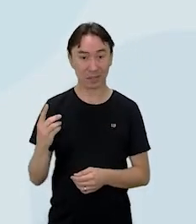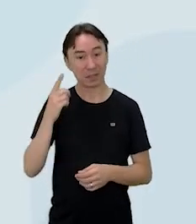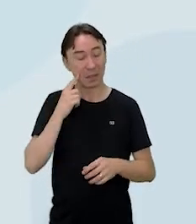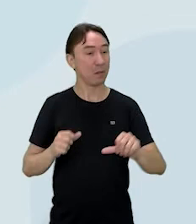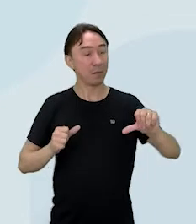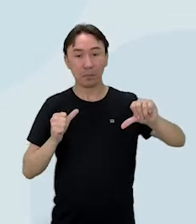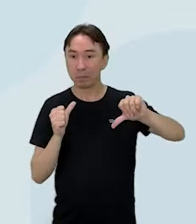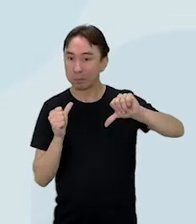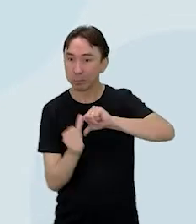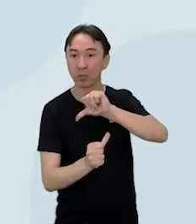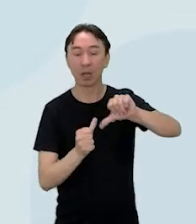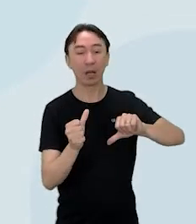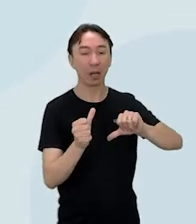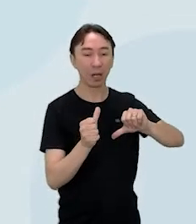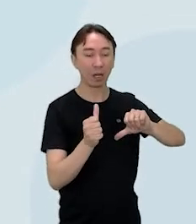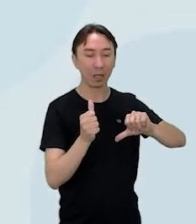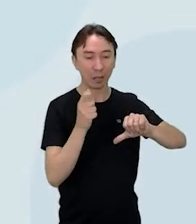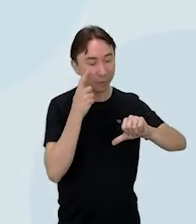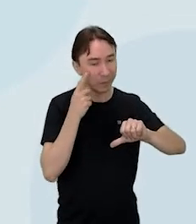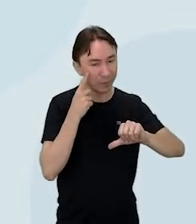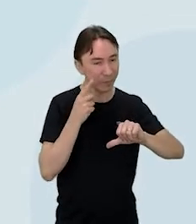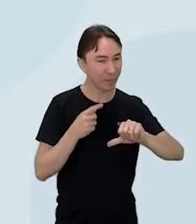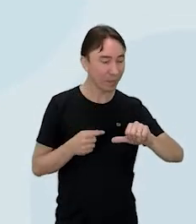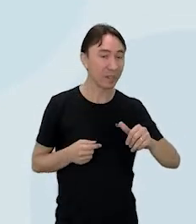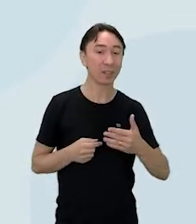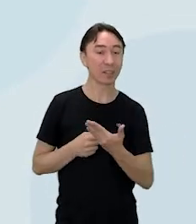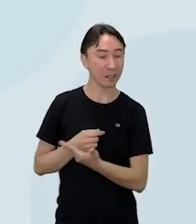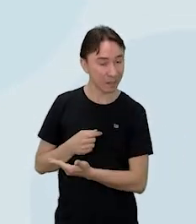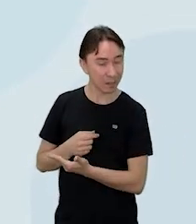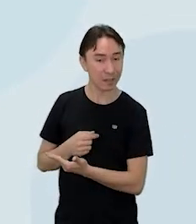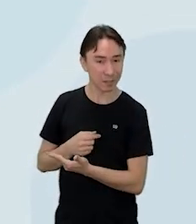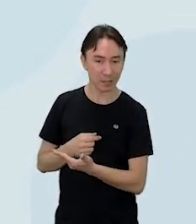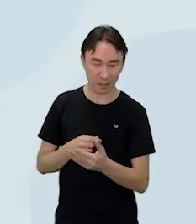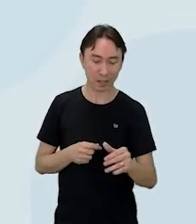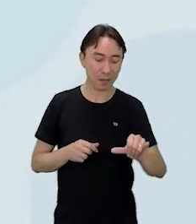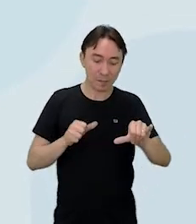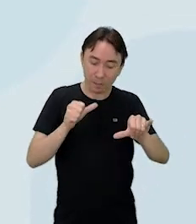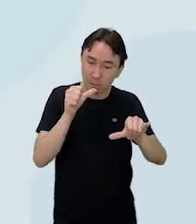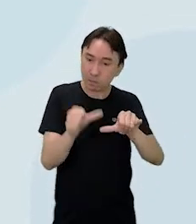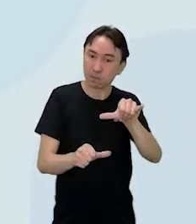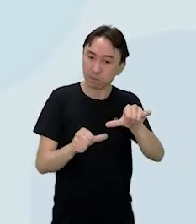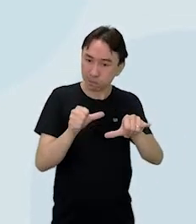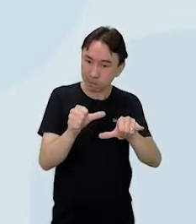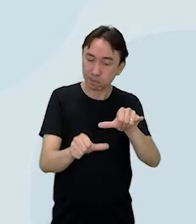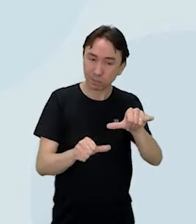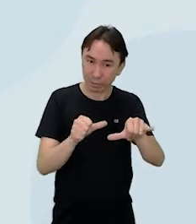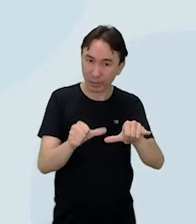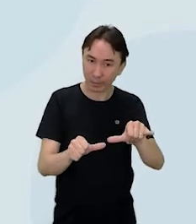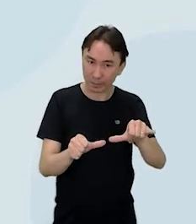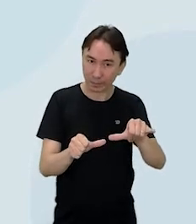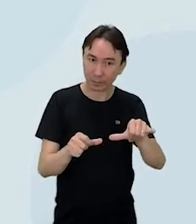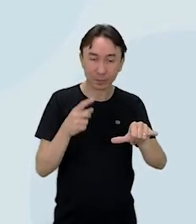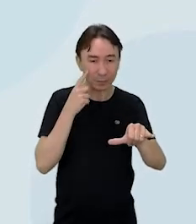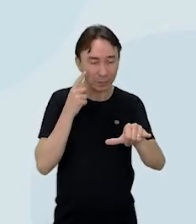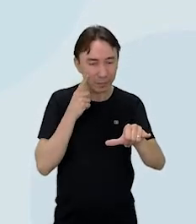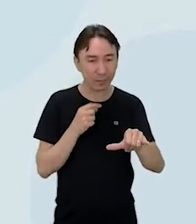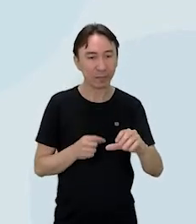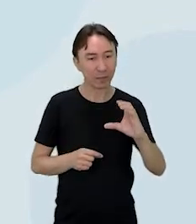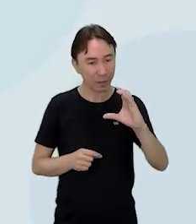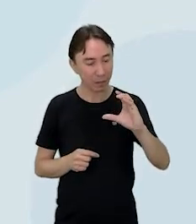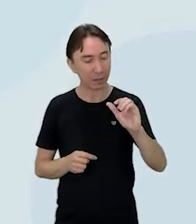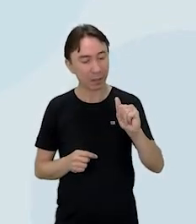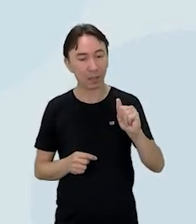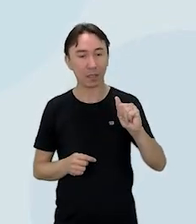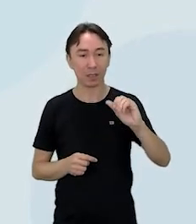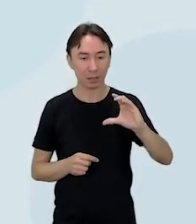de transformação, né, uma transformação química, que ele deixa de ser, né, ele deixa de ser calcário. Sim. E